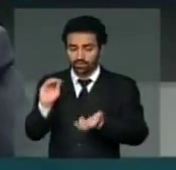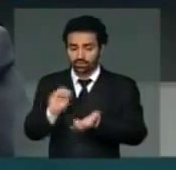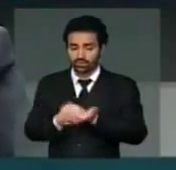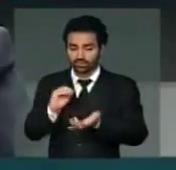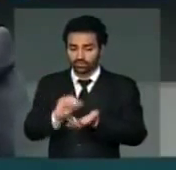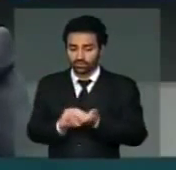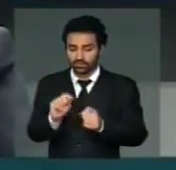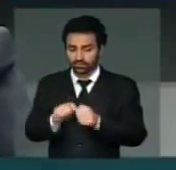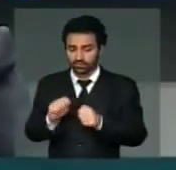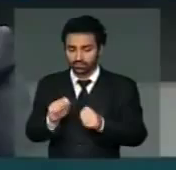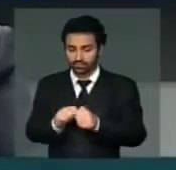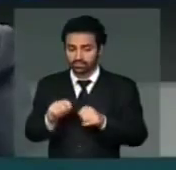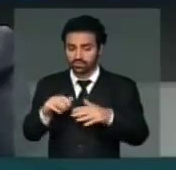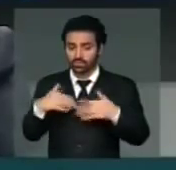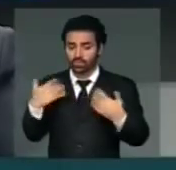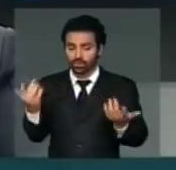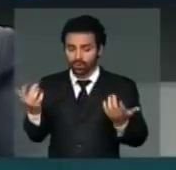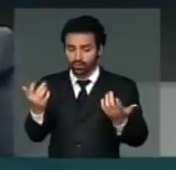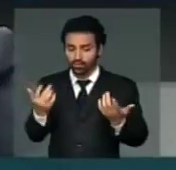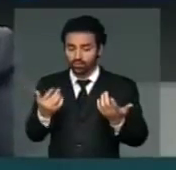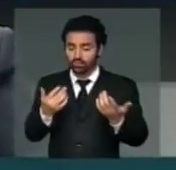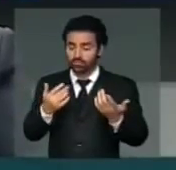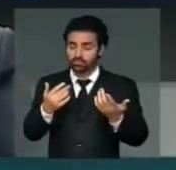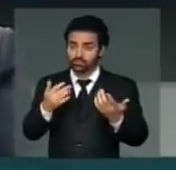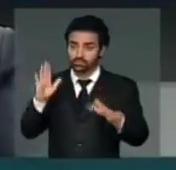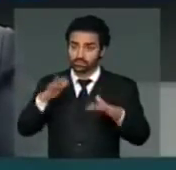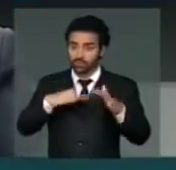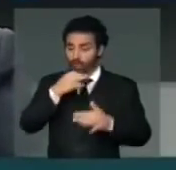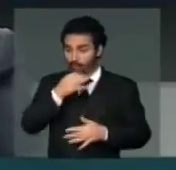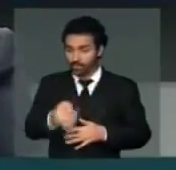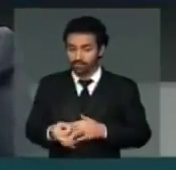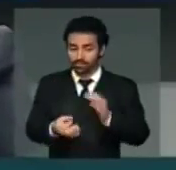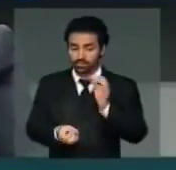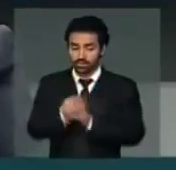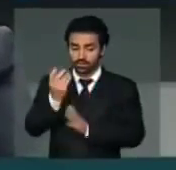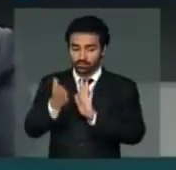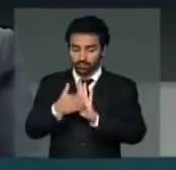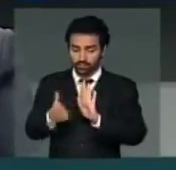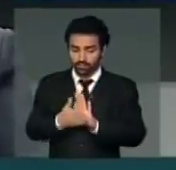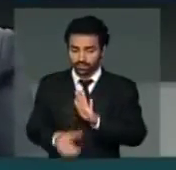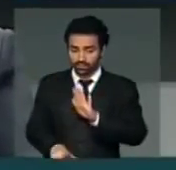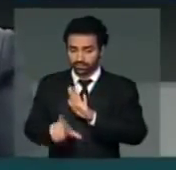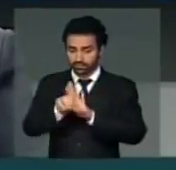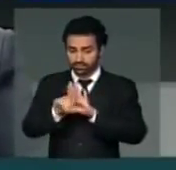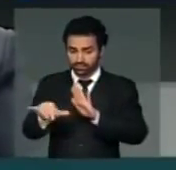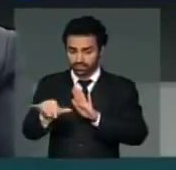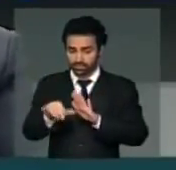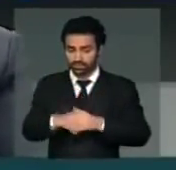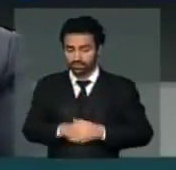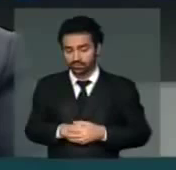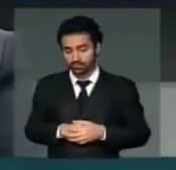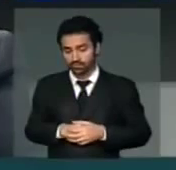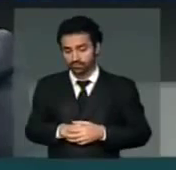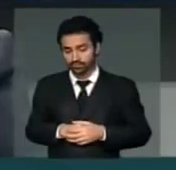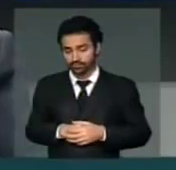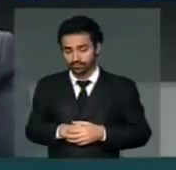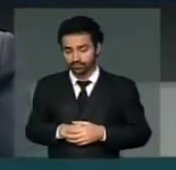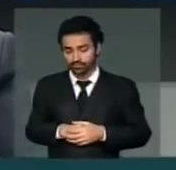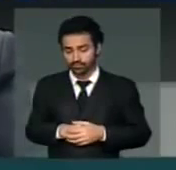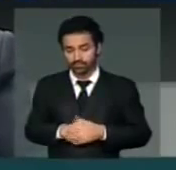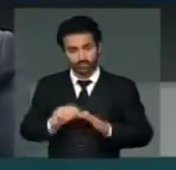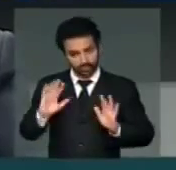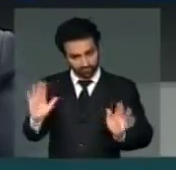fazer, quais as possíveis sugestões para proposições legislativas, por exemplo, já